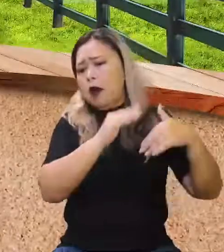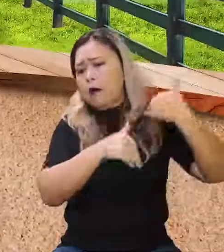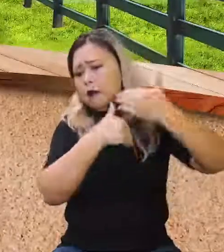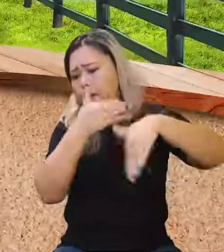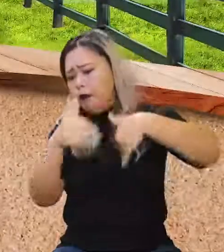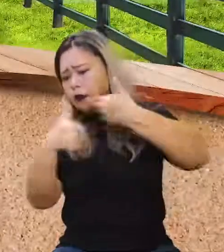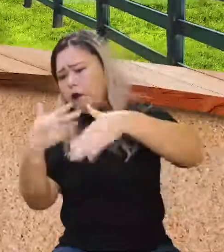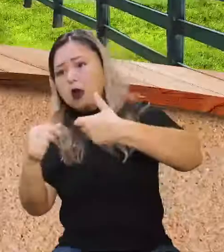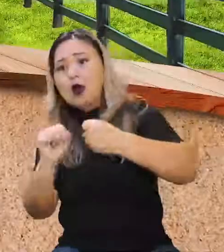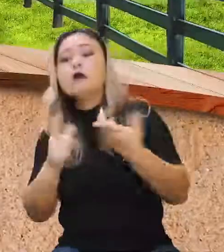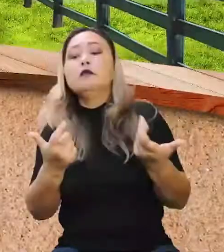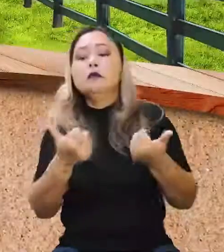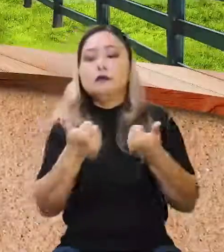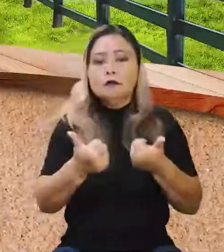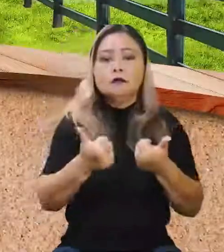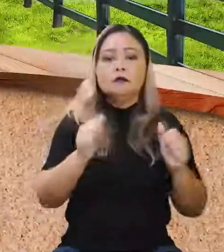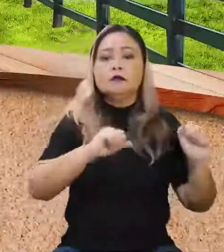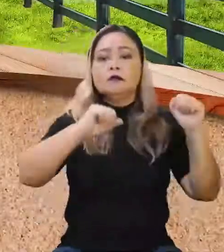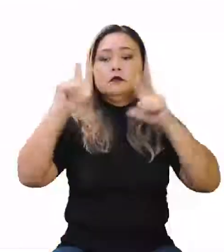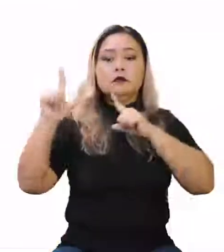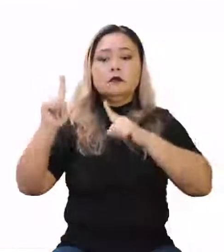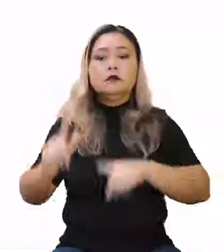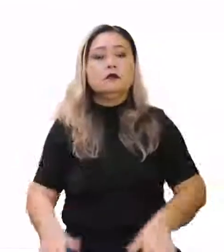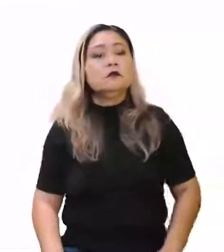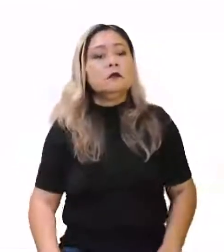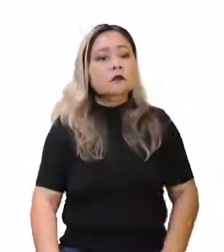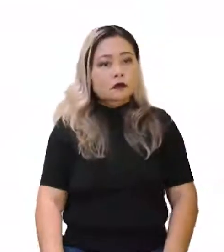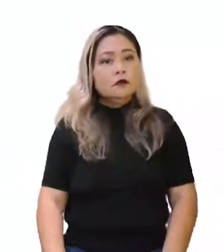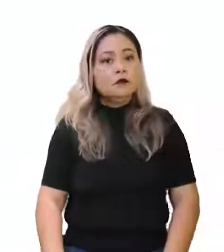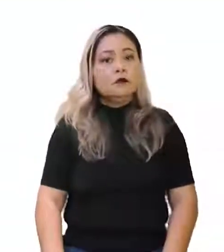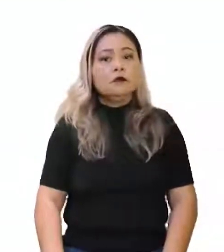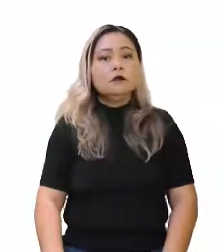uma parte de cada um, tá? Lá na tela, galera.